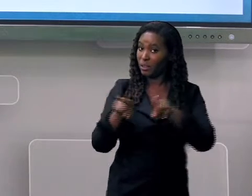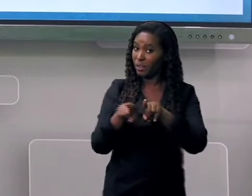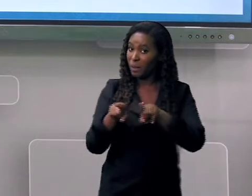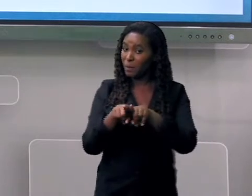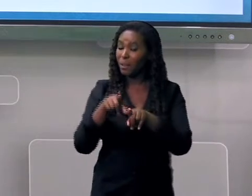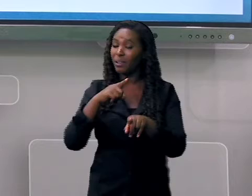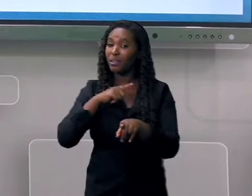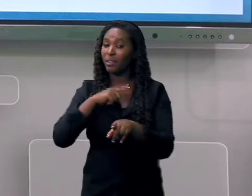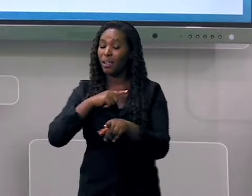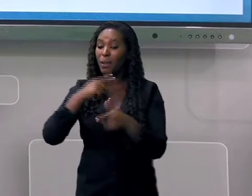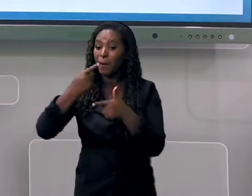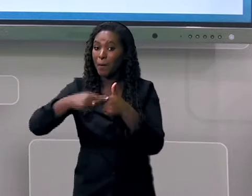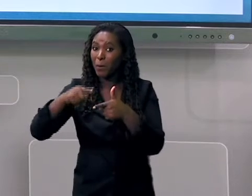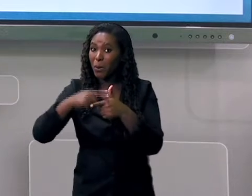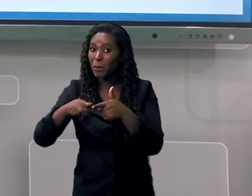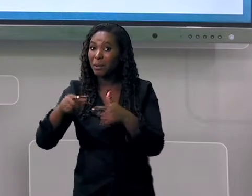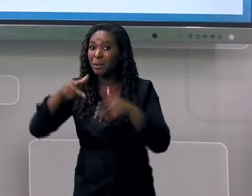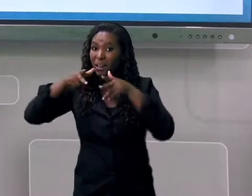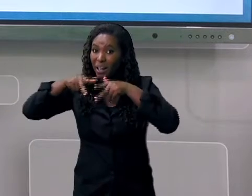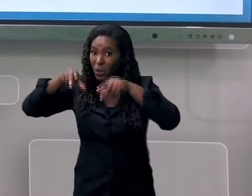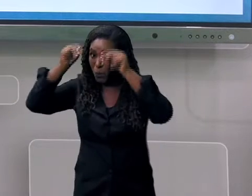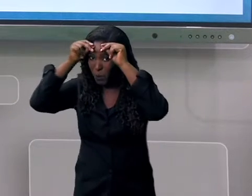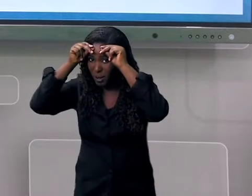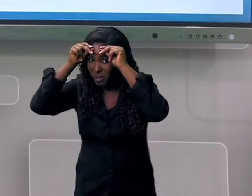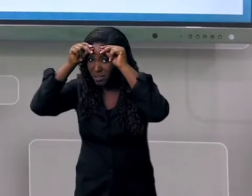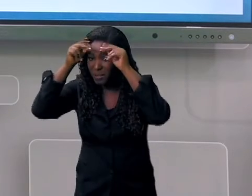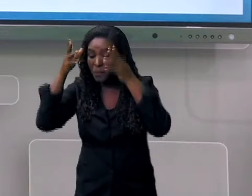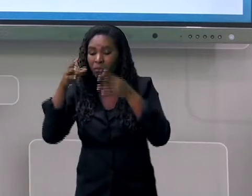inverter pronomes. Por exemplo, vai se referir a ela,